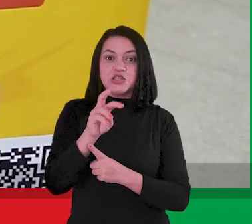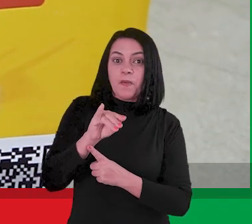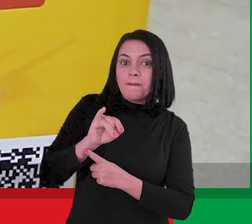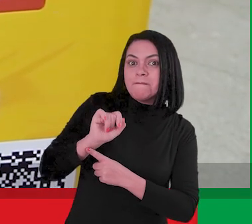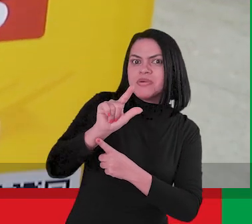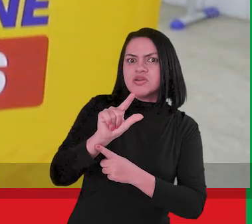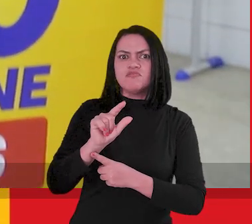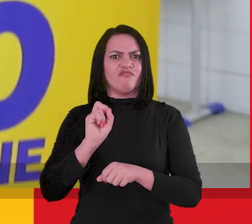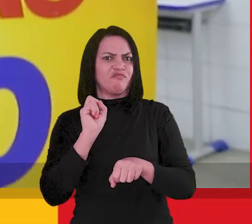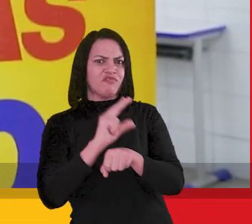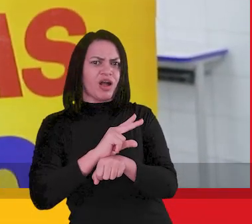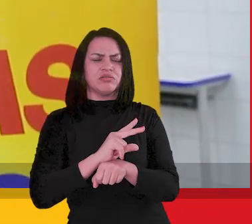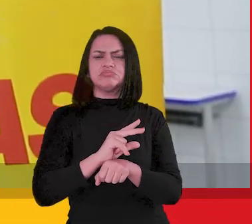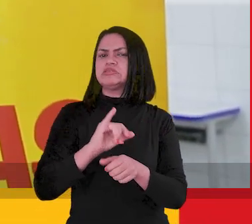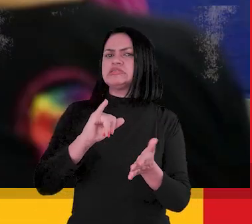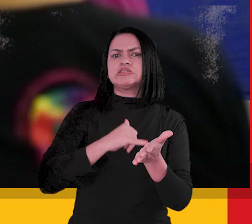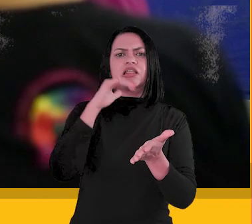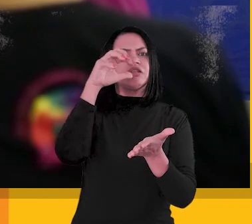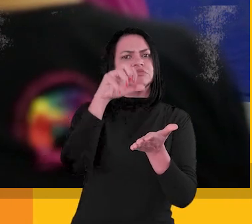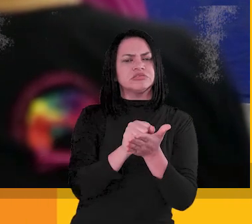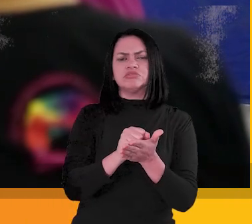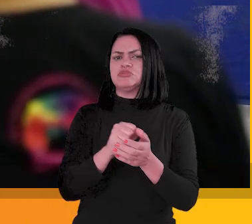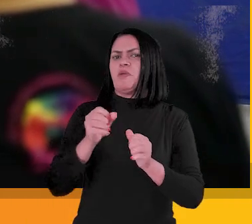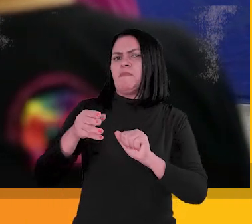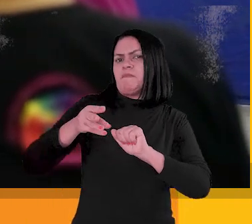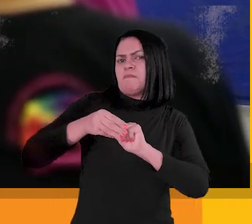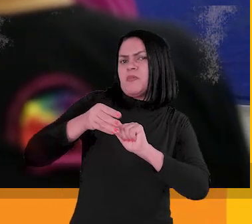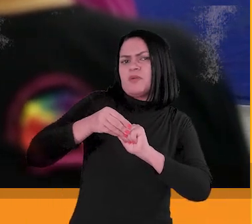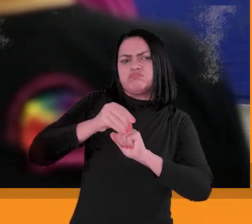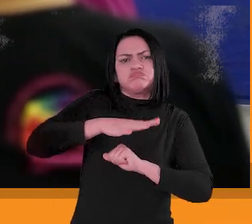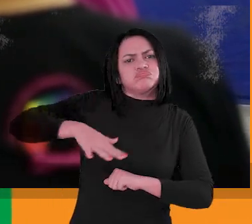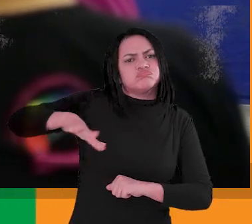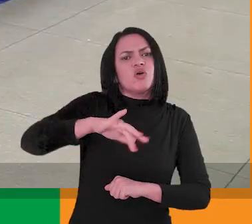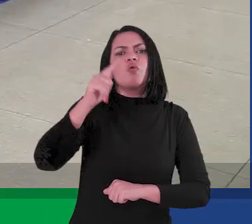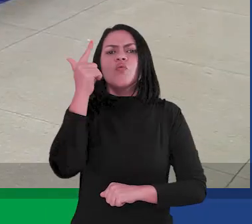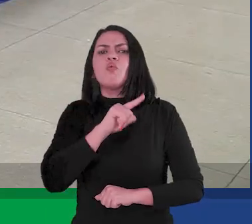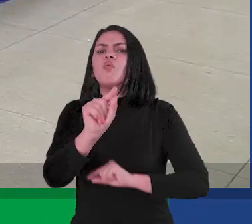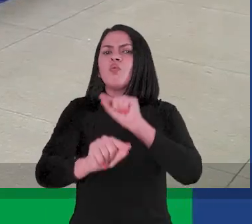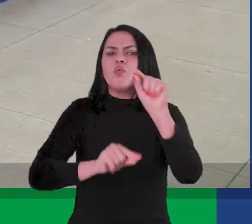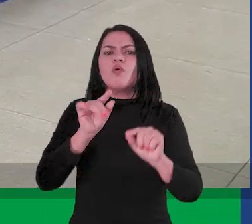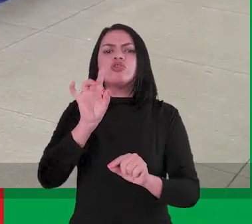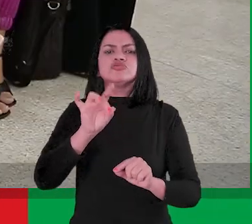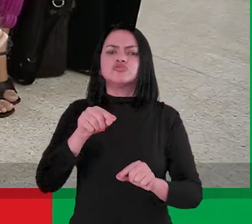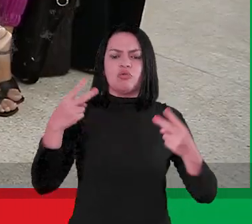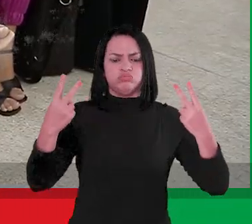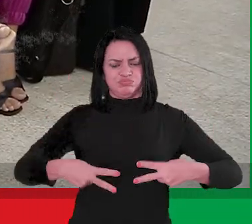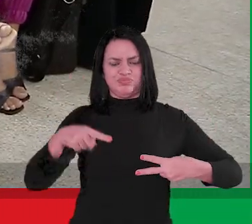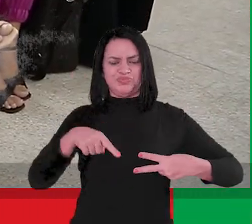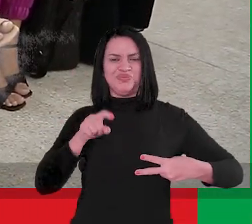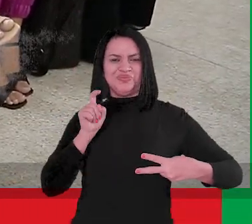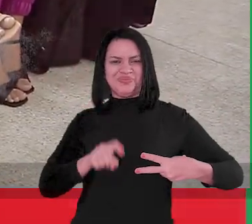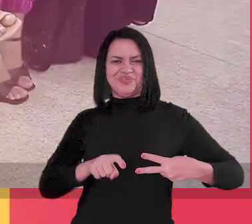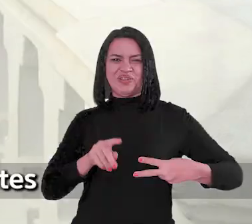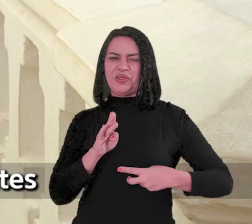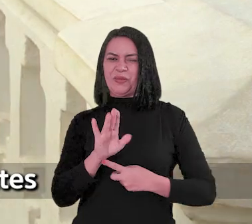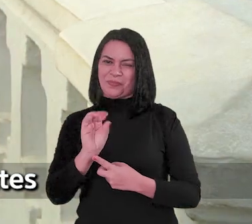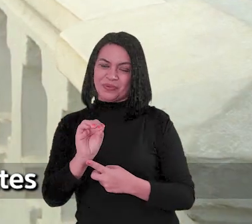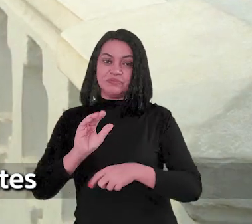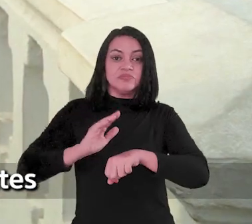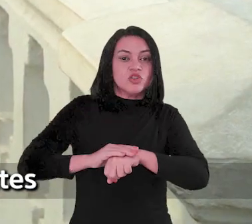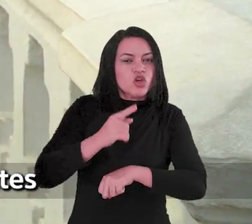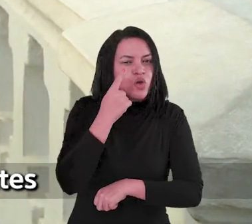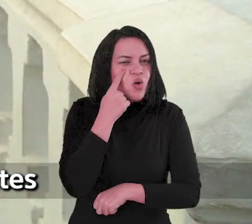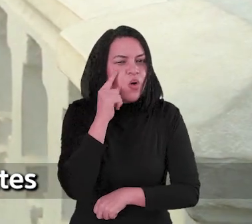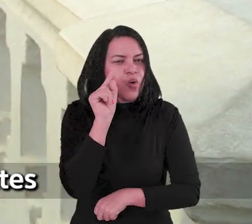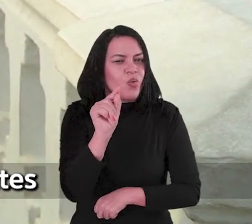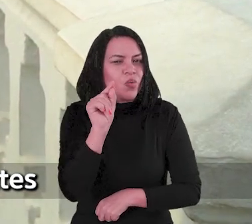mil vagas disponíveis em mais de 100 áreas de conhecimento. Para fazer a inscrição, basta clicar no link que está na nossa bio. E olha